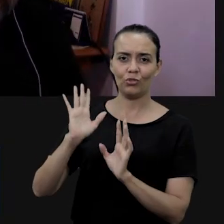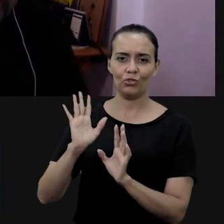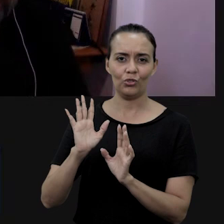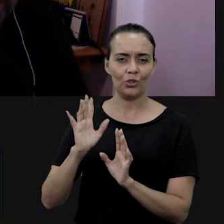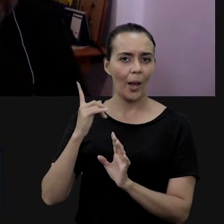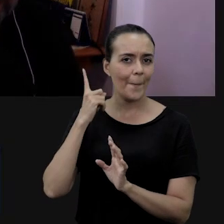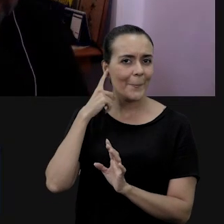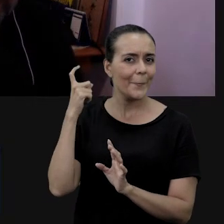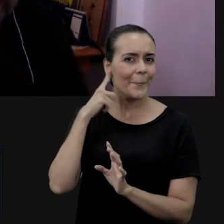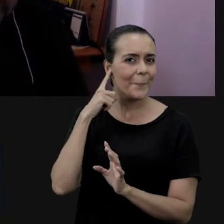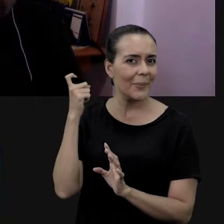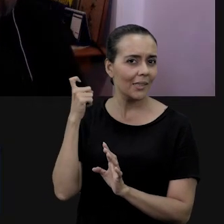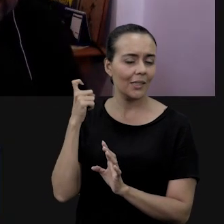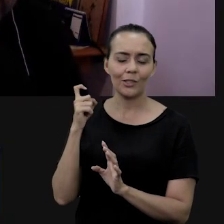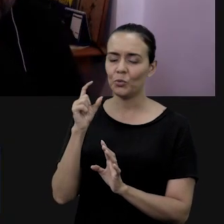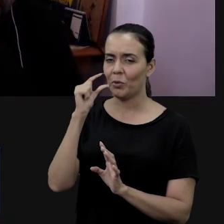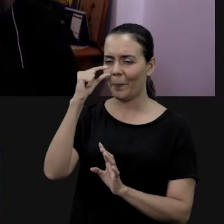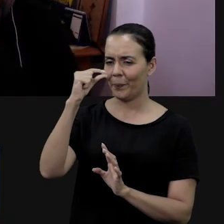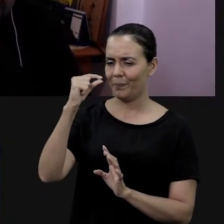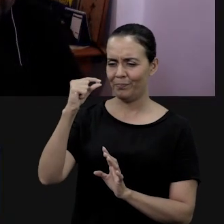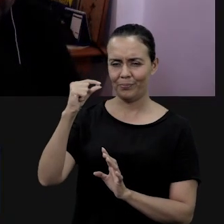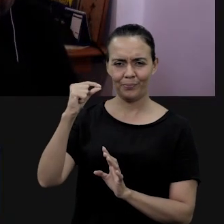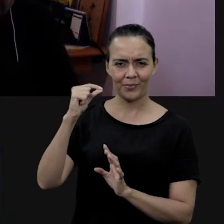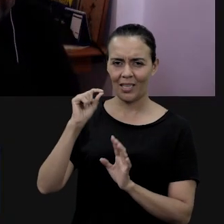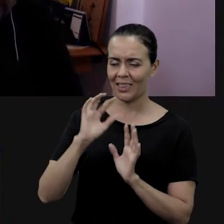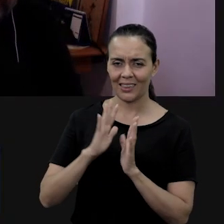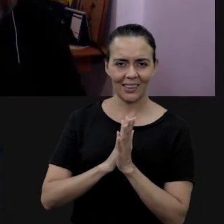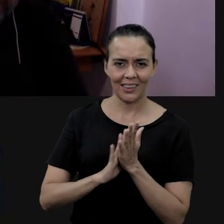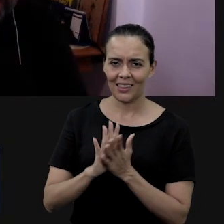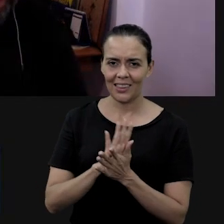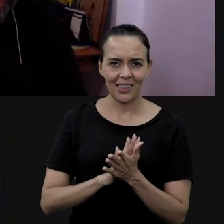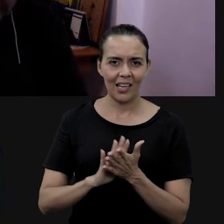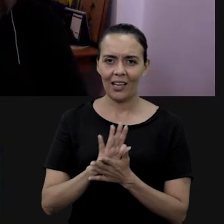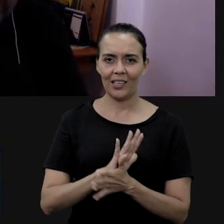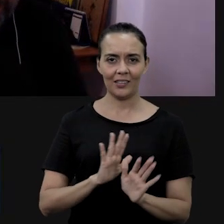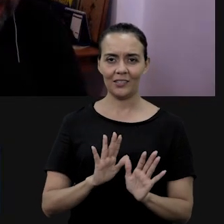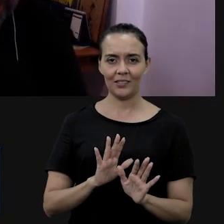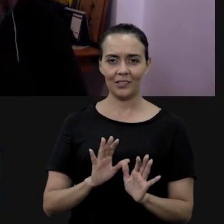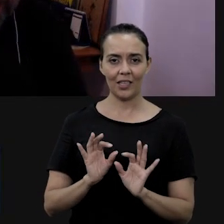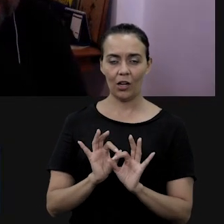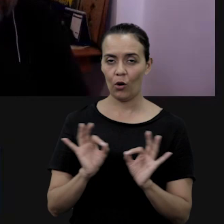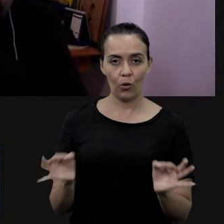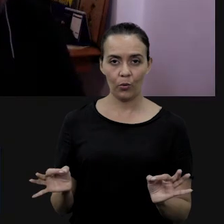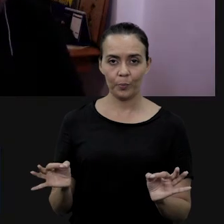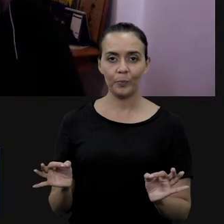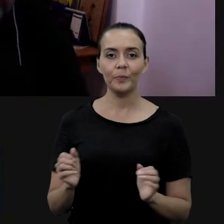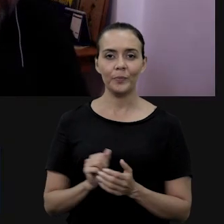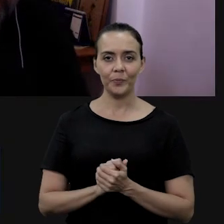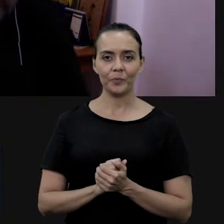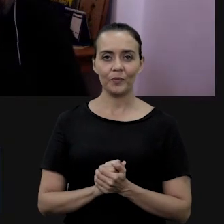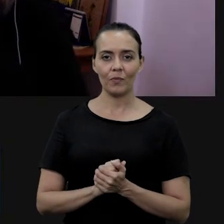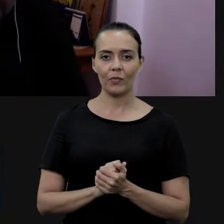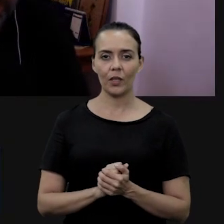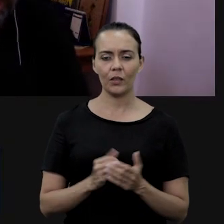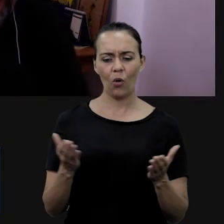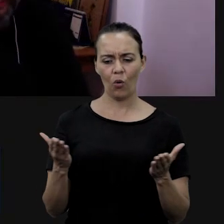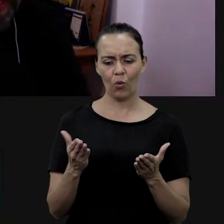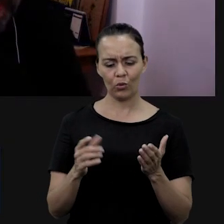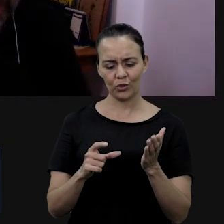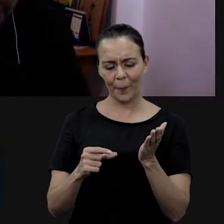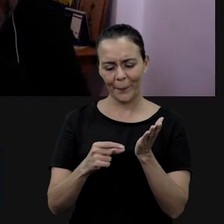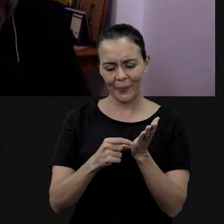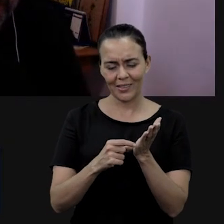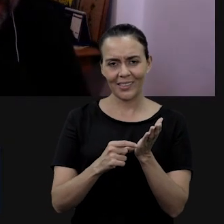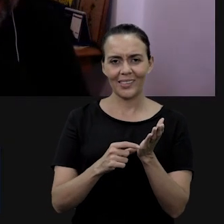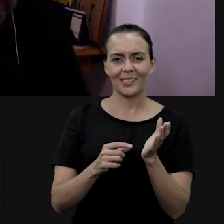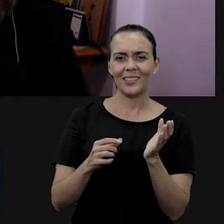de som e ruído, e a praticidade, é um mixer compacto, né? Esses nossos gravadores são é tudo com